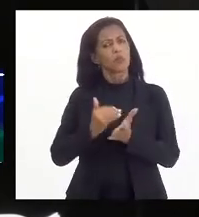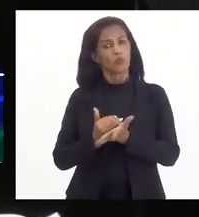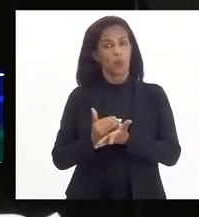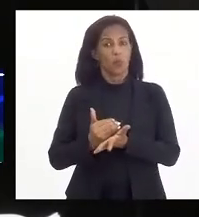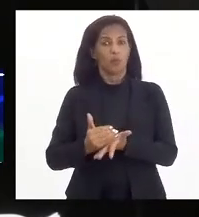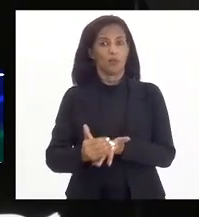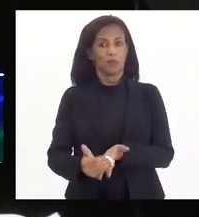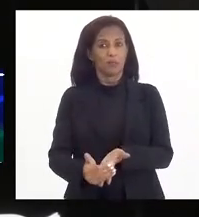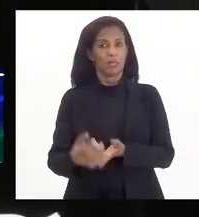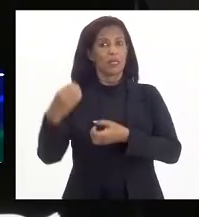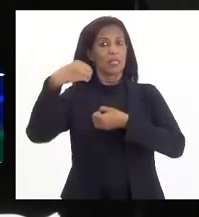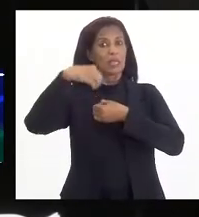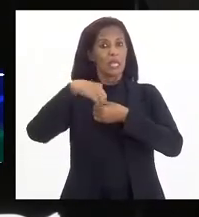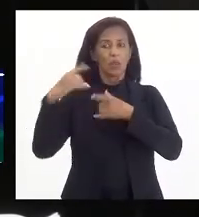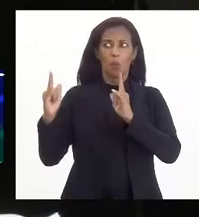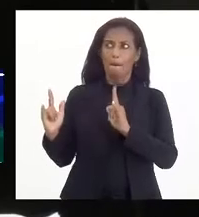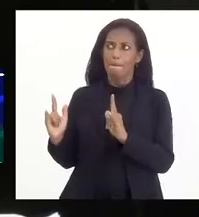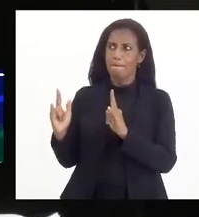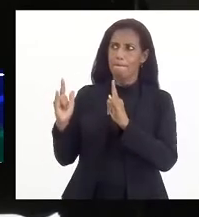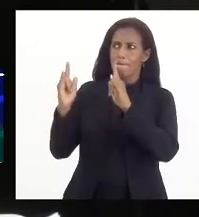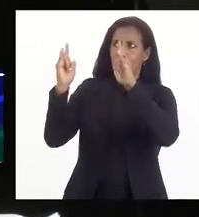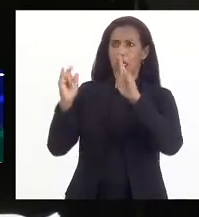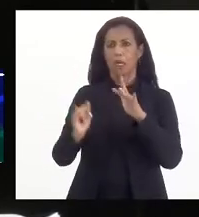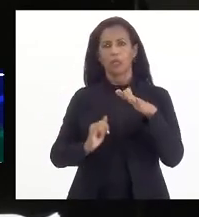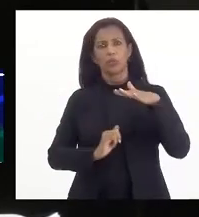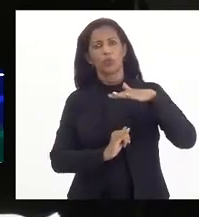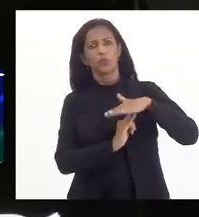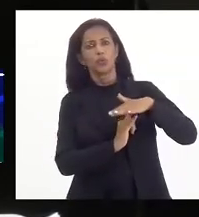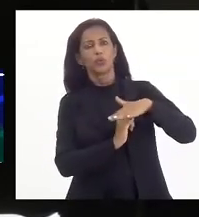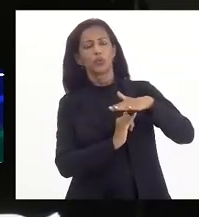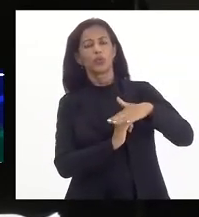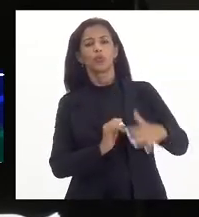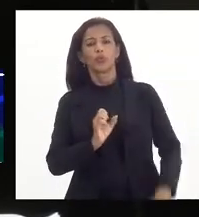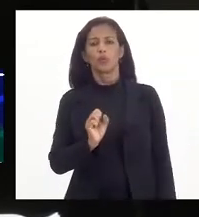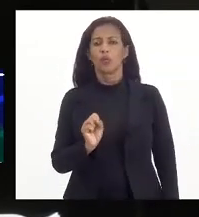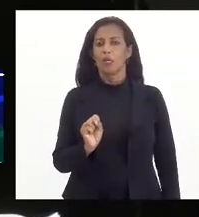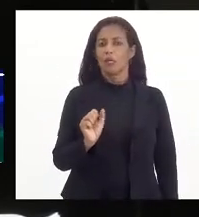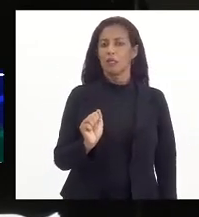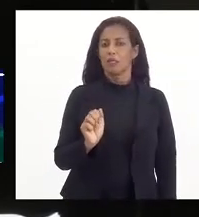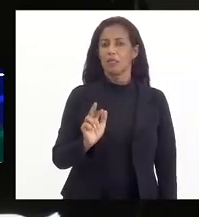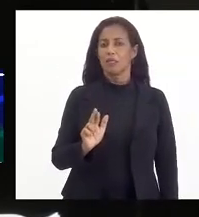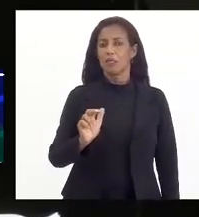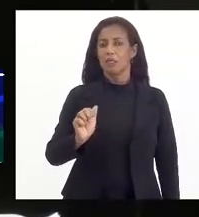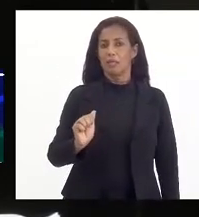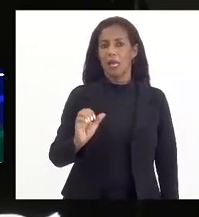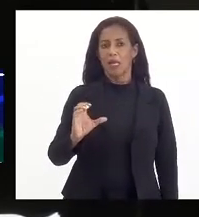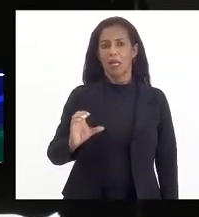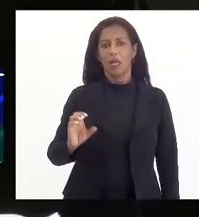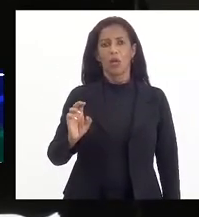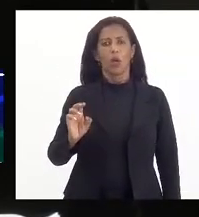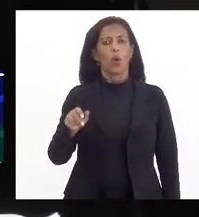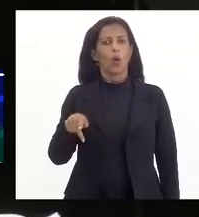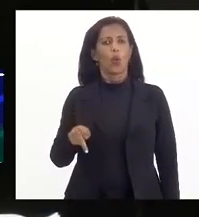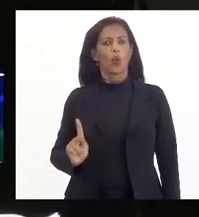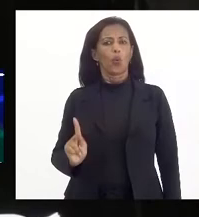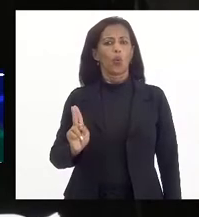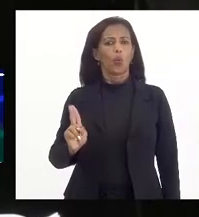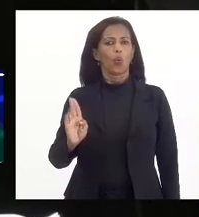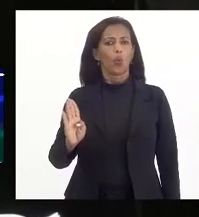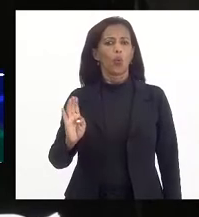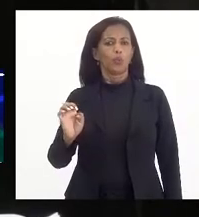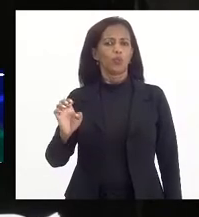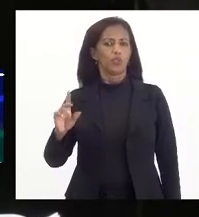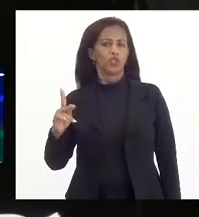iniciada dentro de um prédio do Instituto Sarah Kubitschek que o Instituto de Educação da nossa região da zona oeste